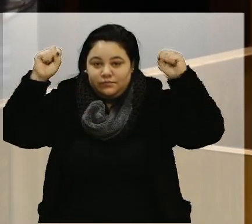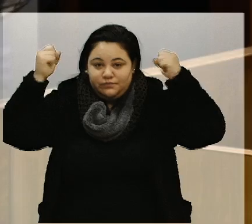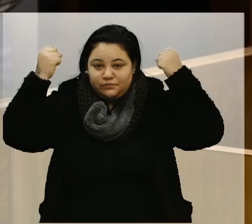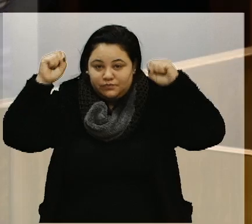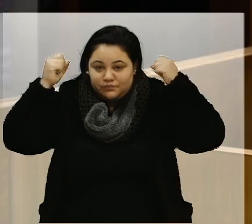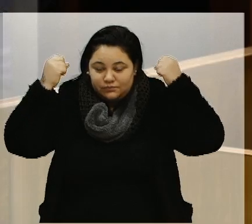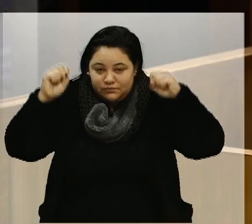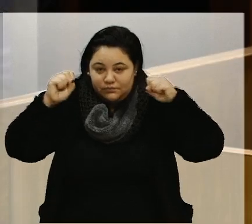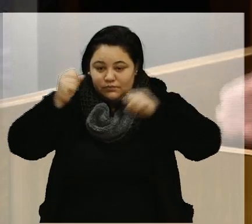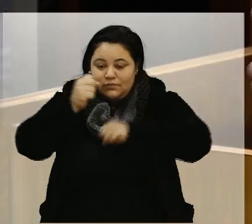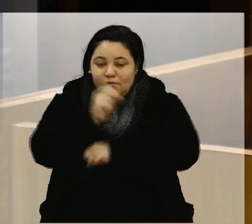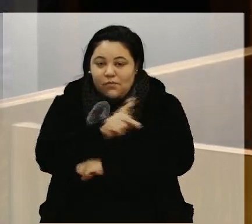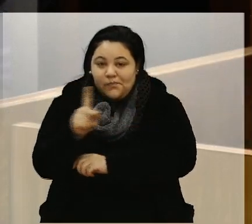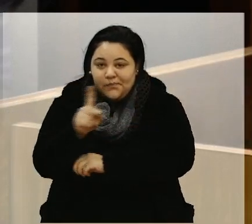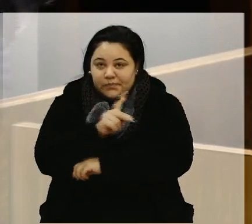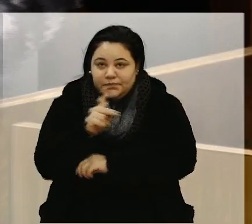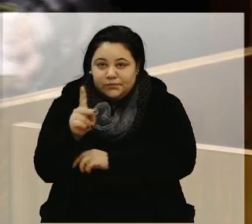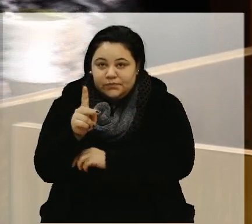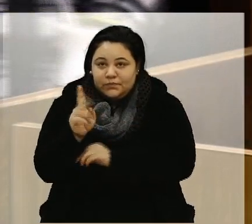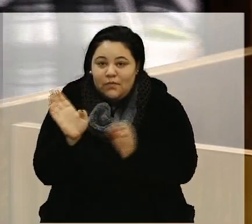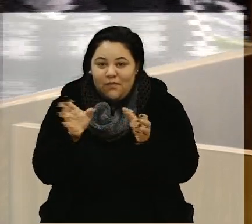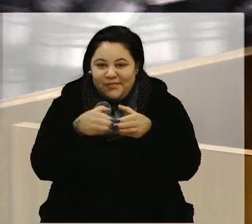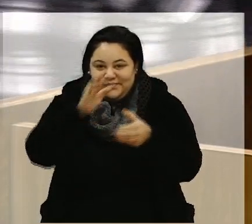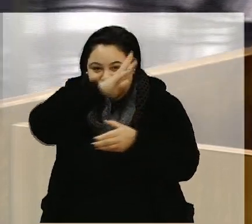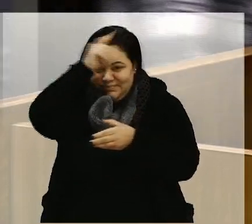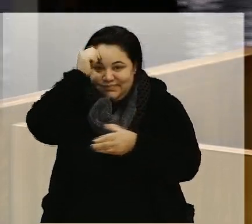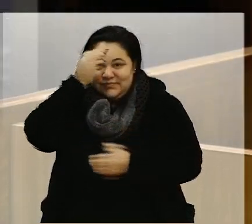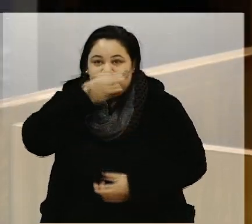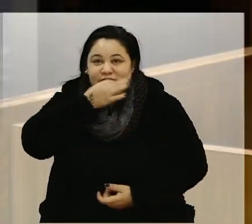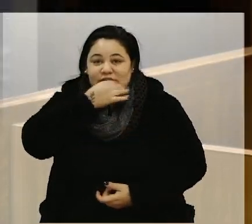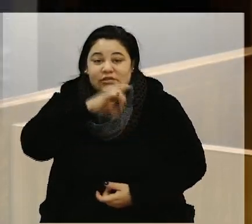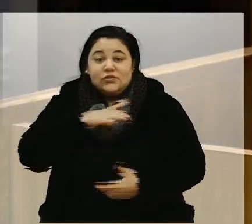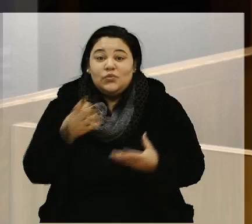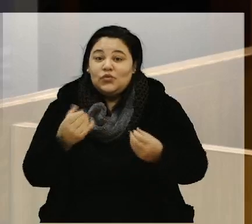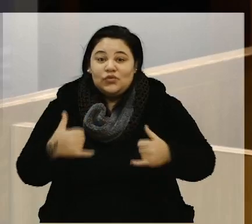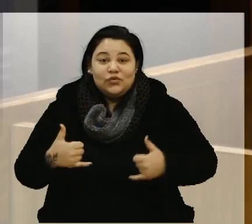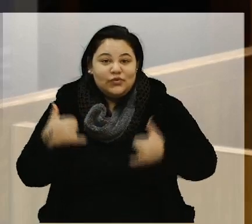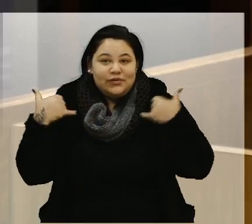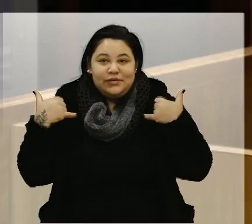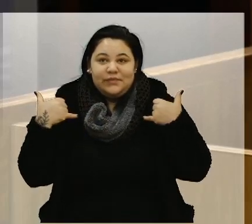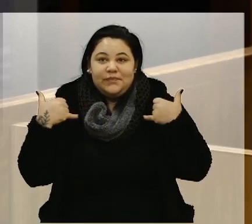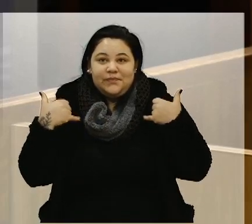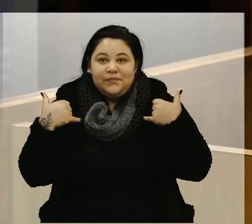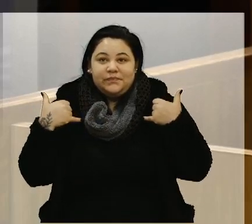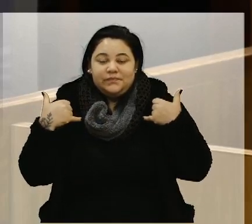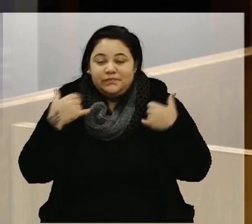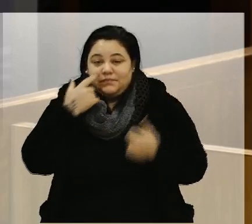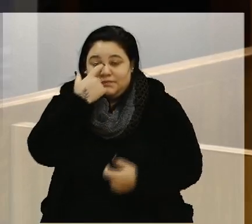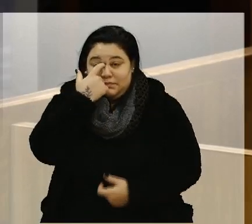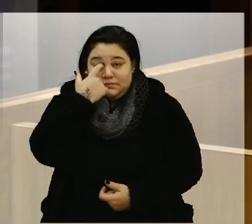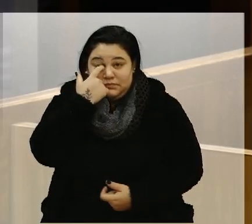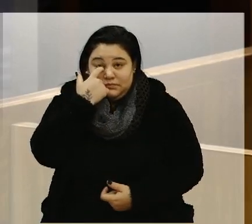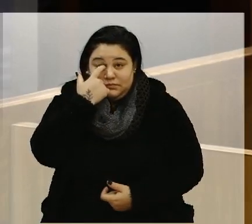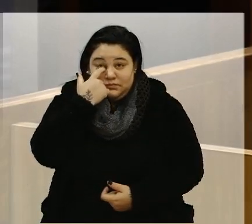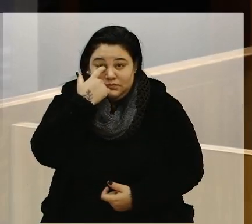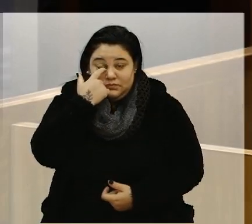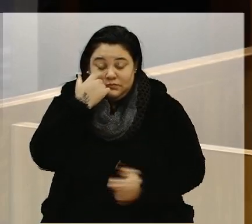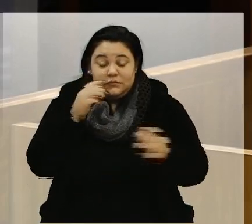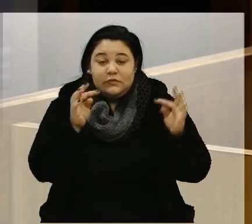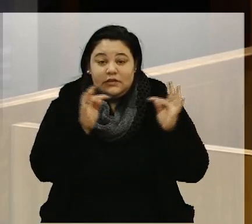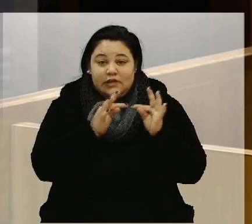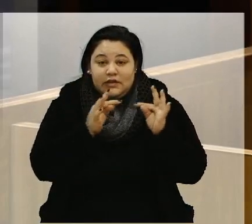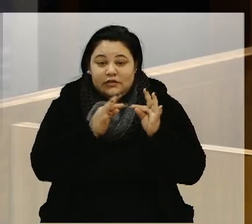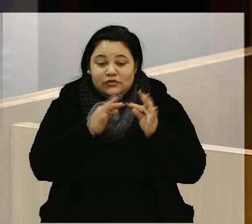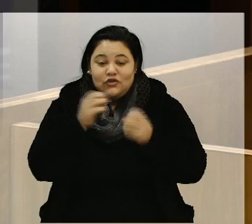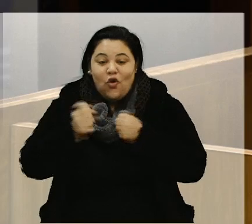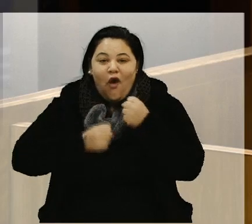Rede Municipal de Caxias do Sul com muito orgulho, professor de educação física, técnico de corrida de rua e pai